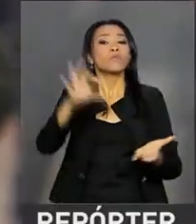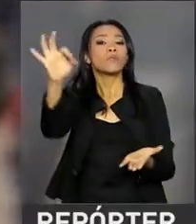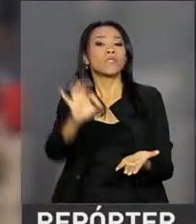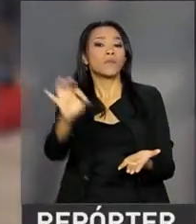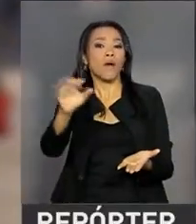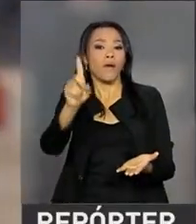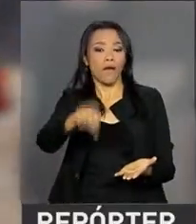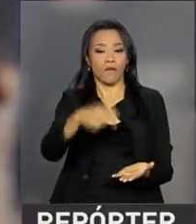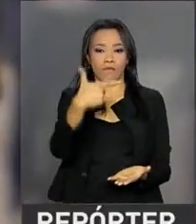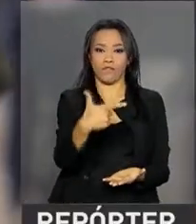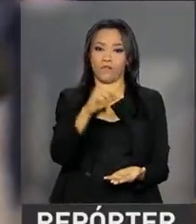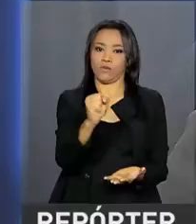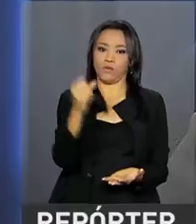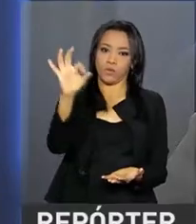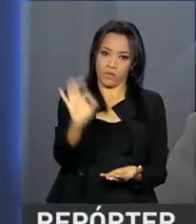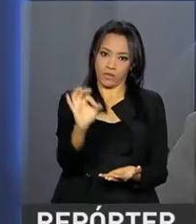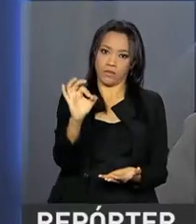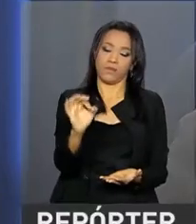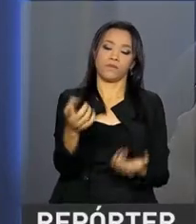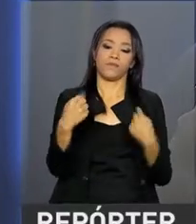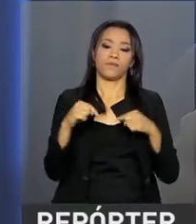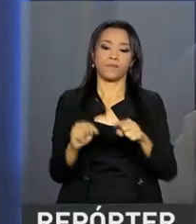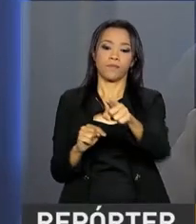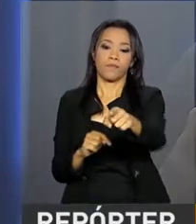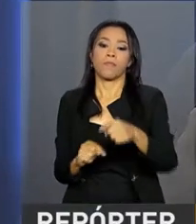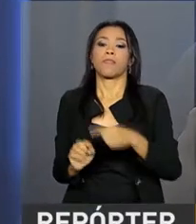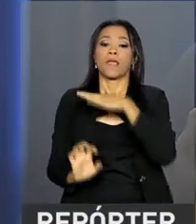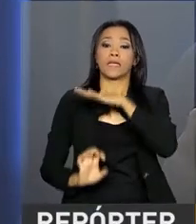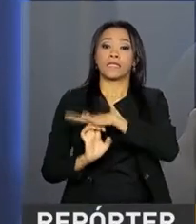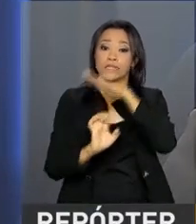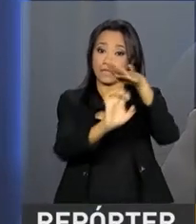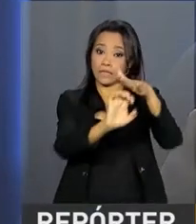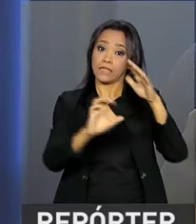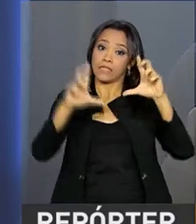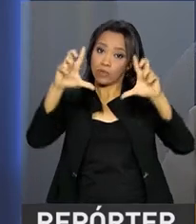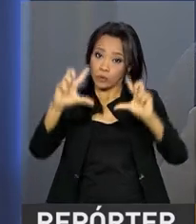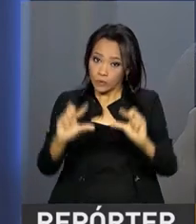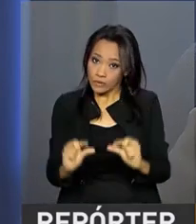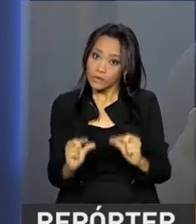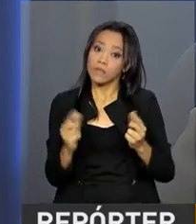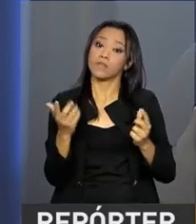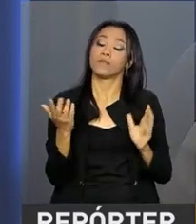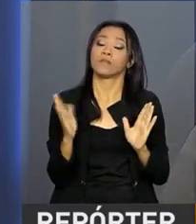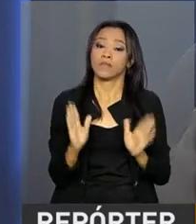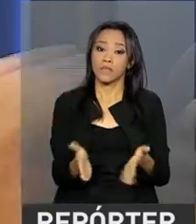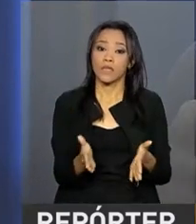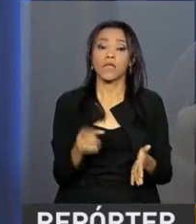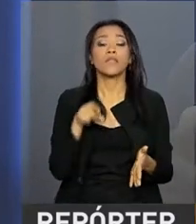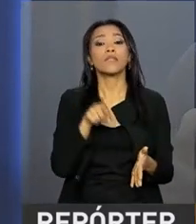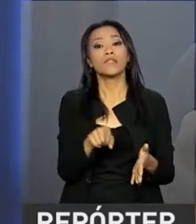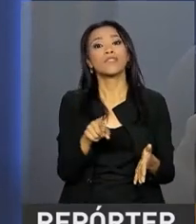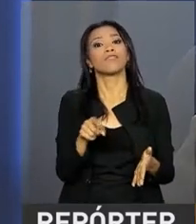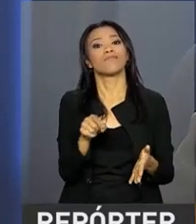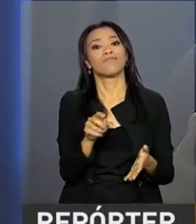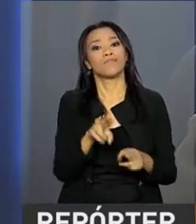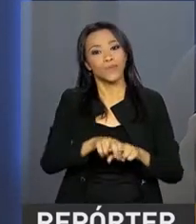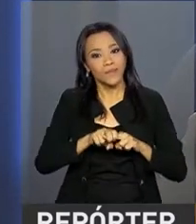é de 28%. A agência está reduzindo as tarifas de interconexão, e o que gera esse